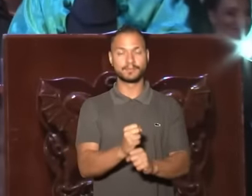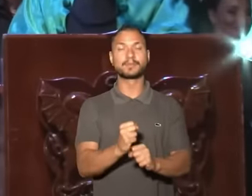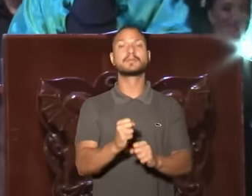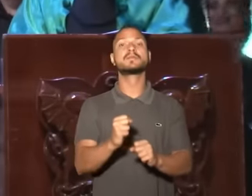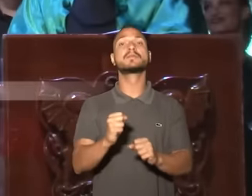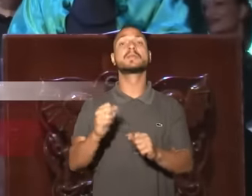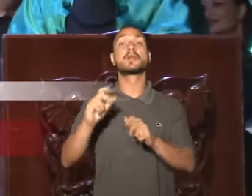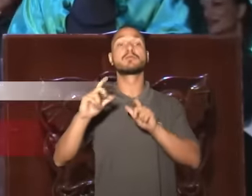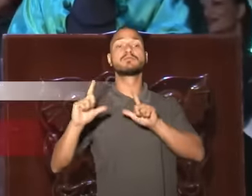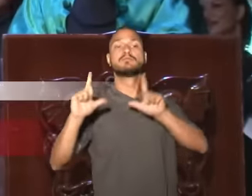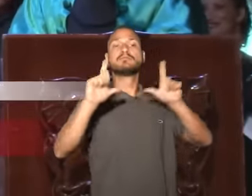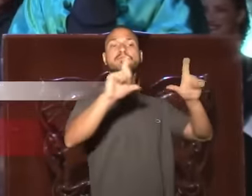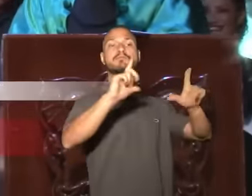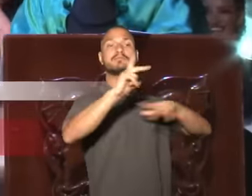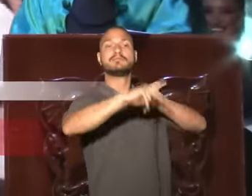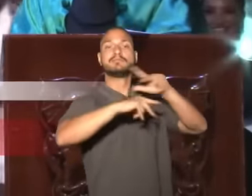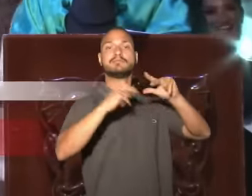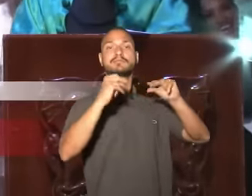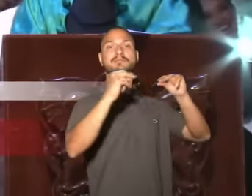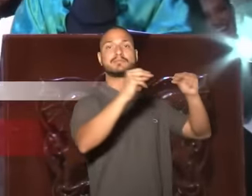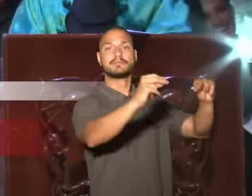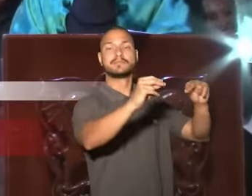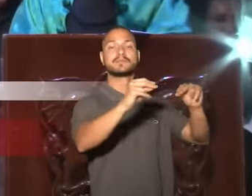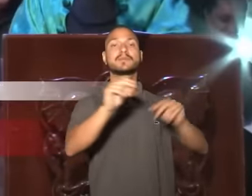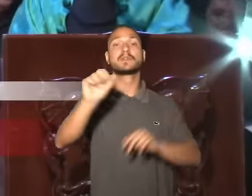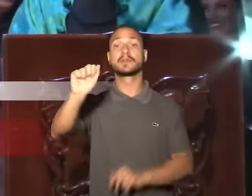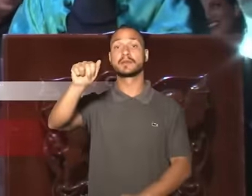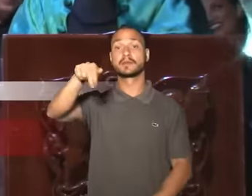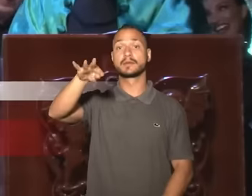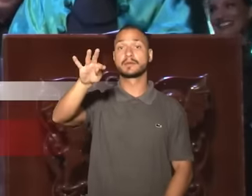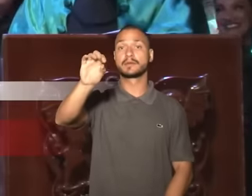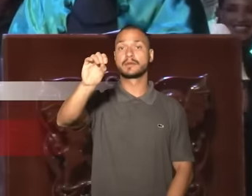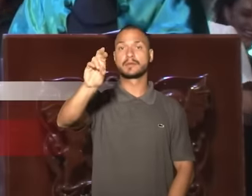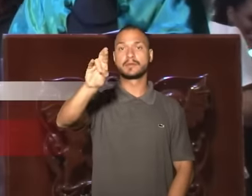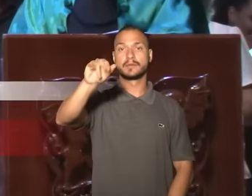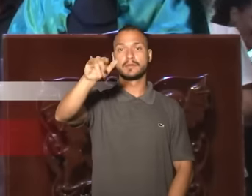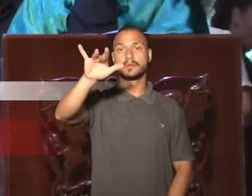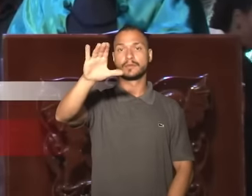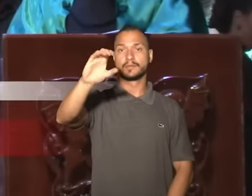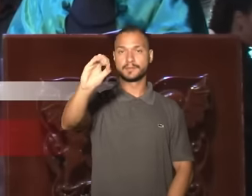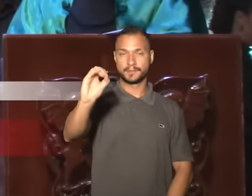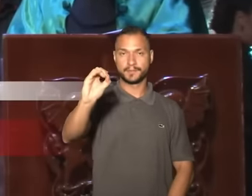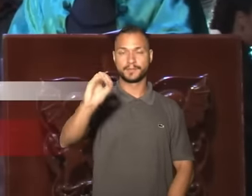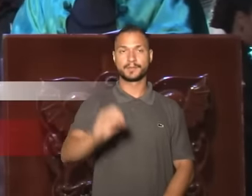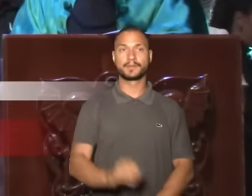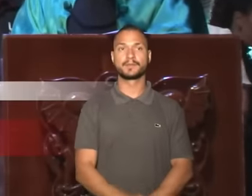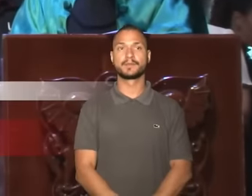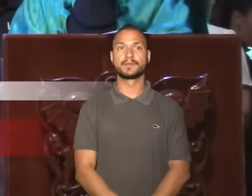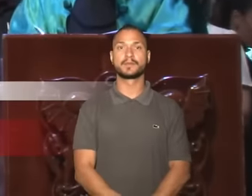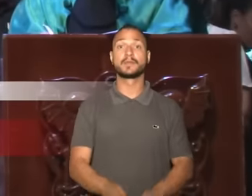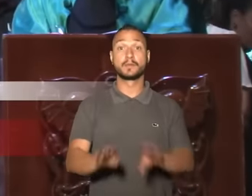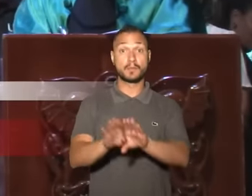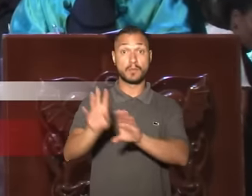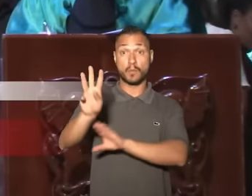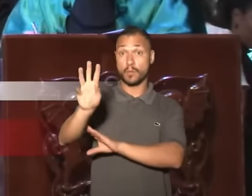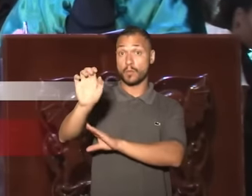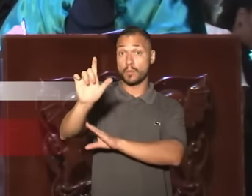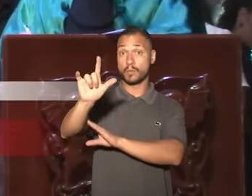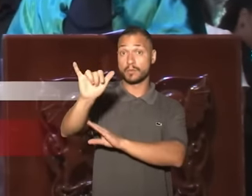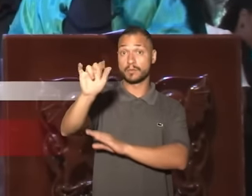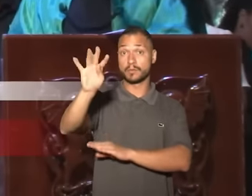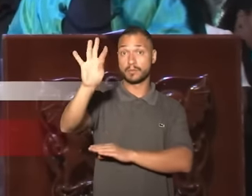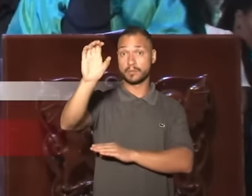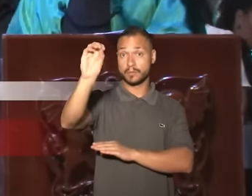homenageados dos formandos, Antônio Carlos Brunose Júnior e Wellington